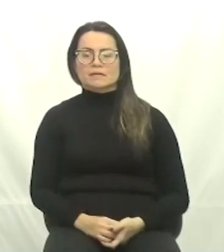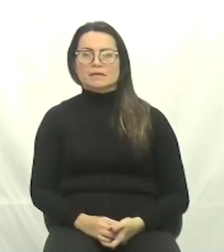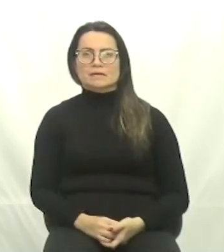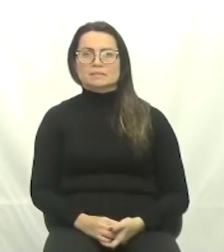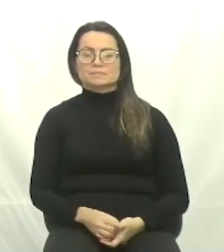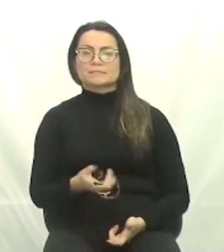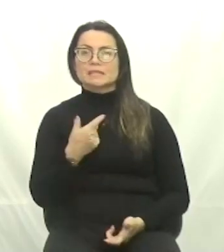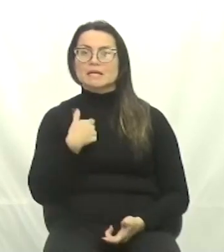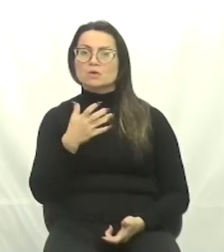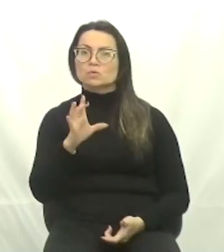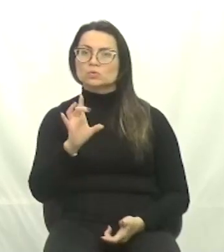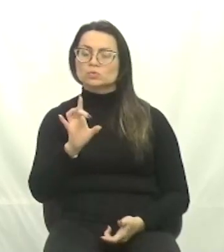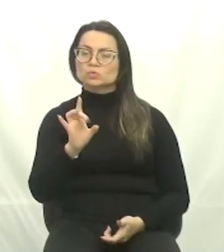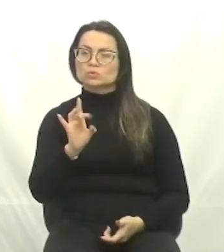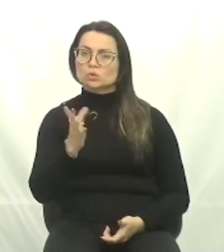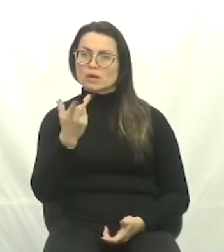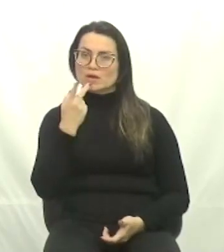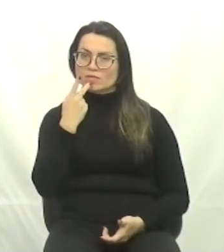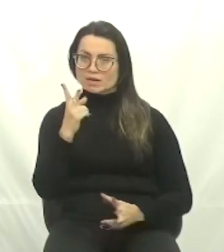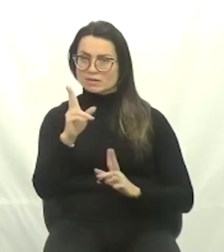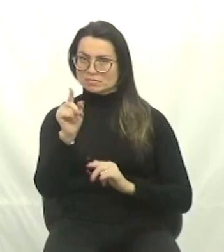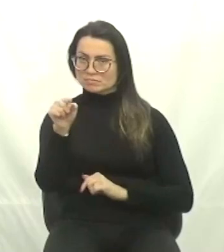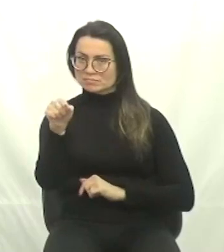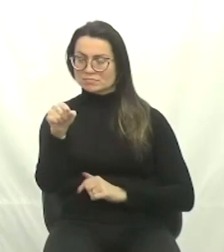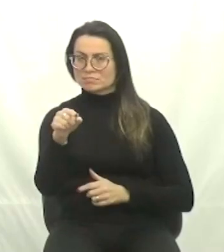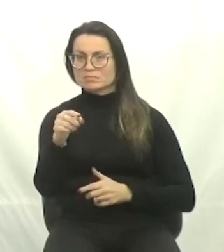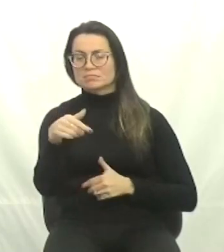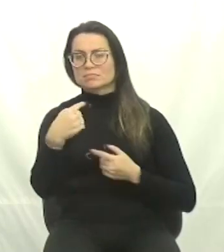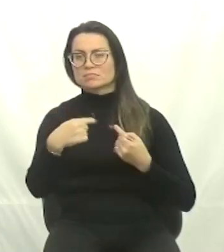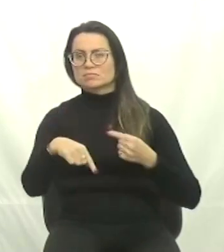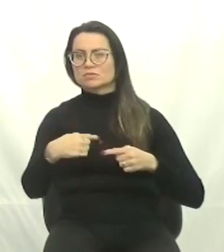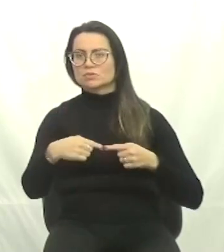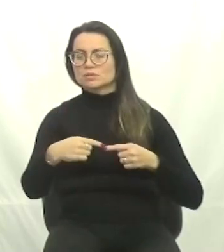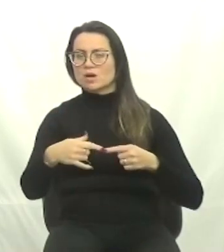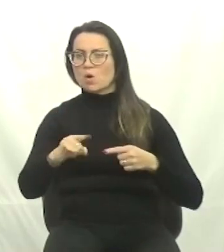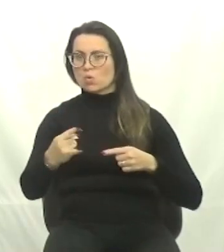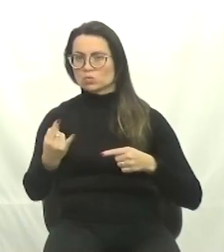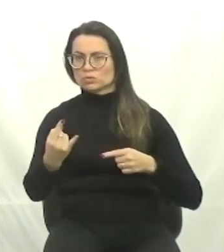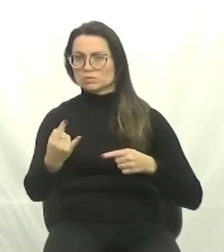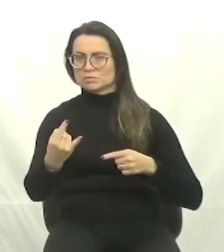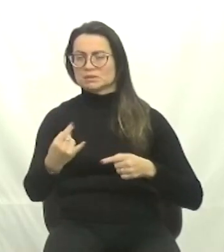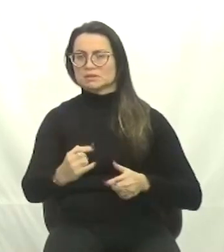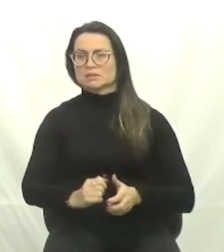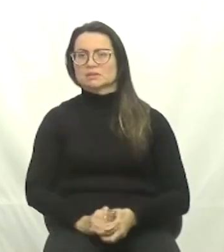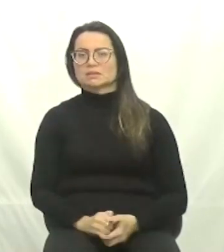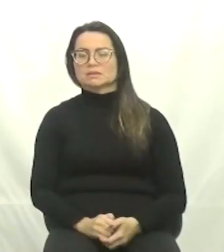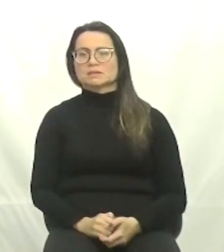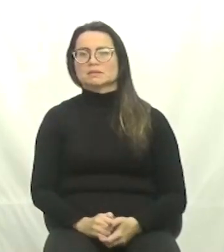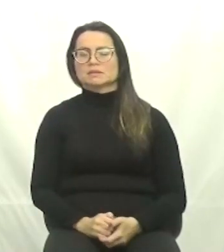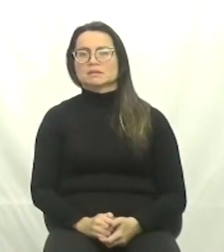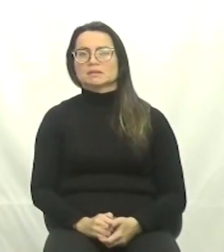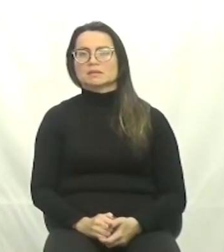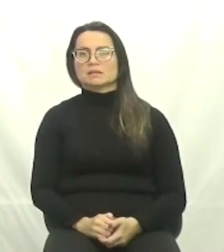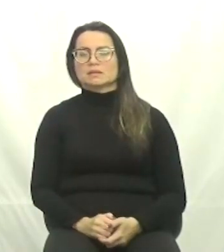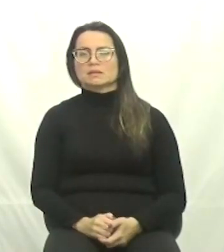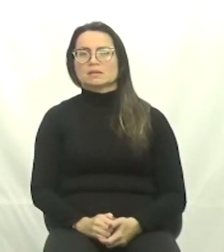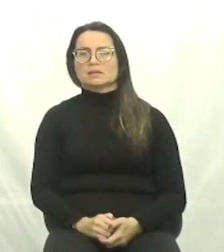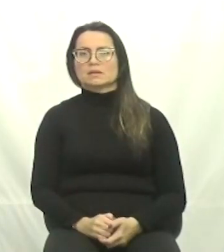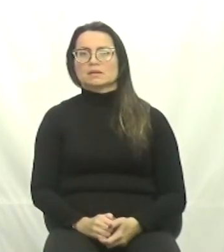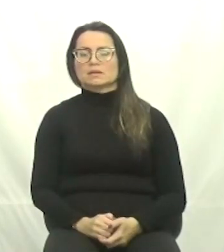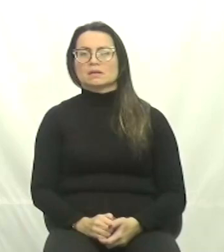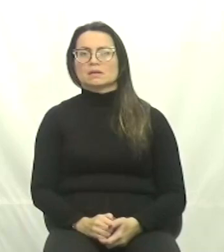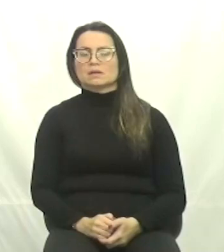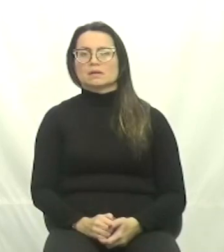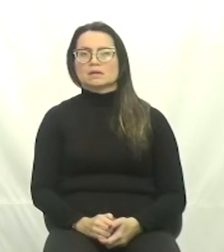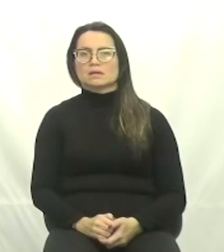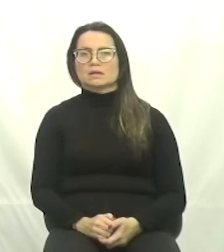pegar o gancho aqui da última discussão, da discussão do último requerimento. Esse buraquinho vereador, aí... você